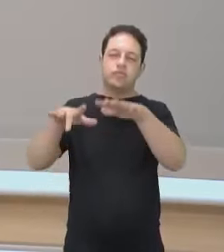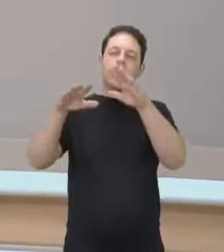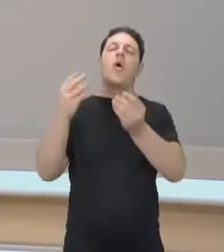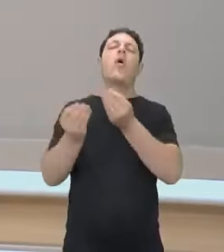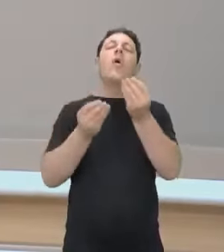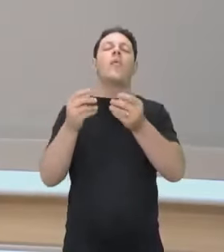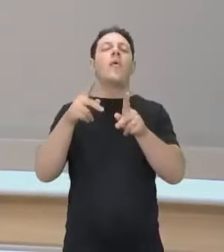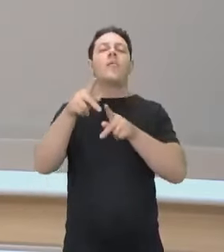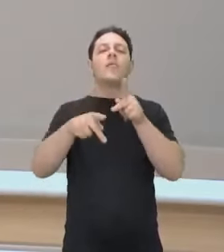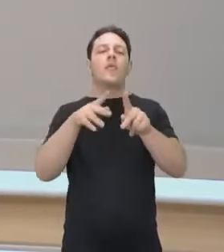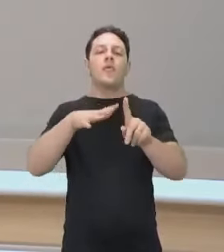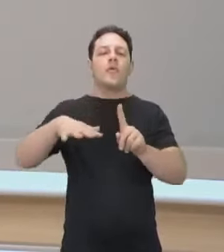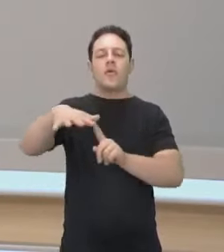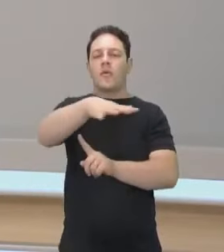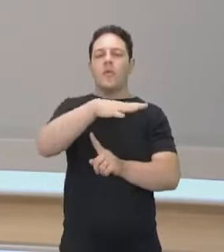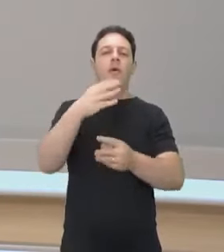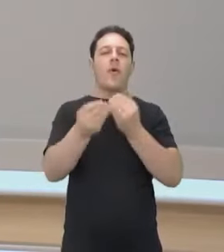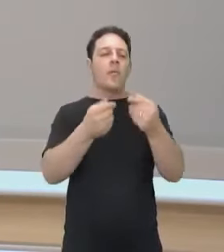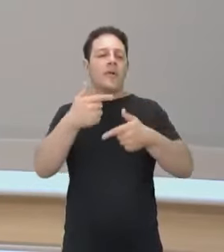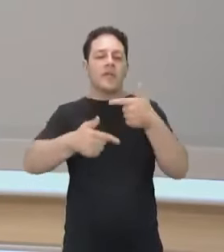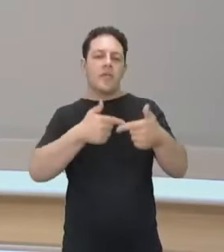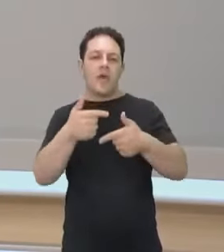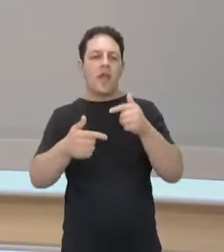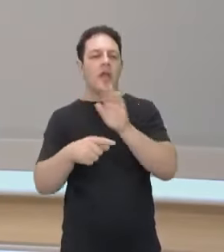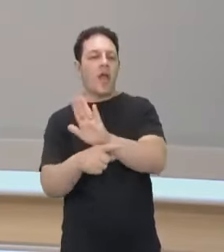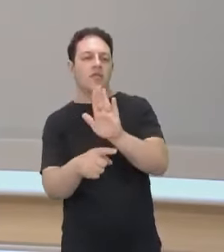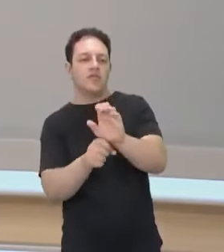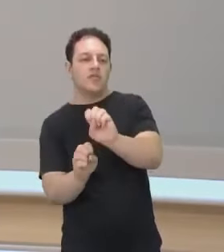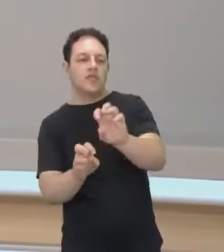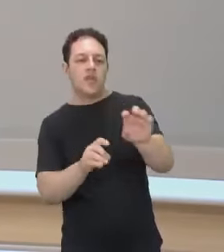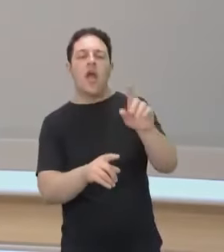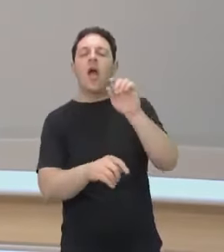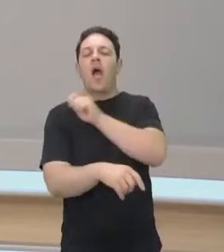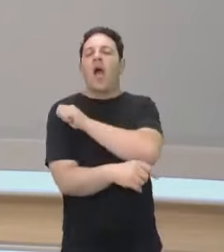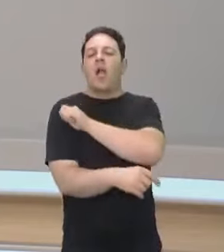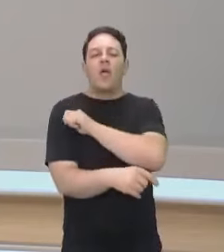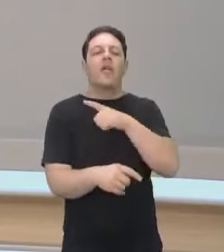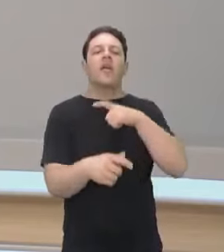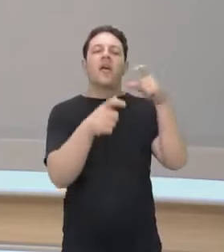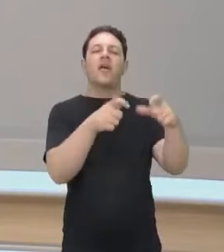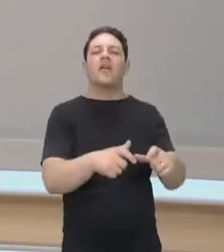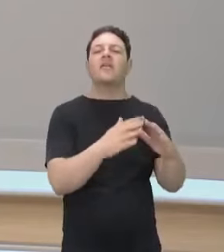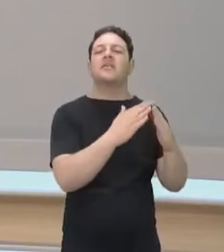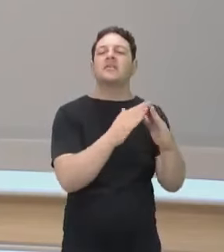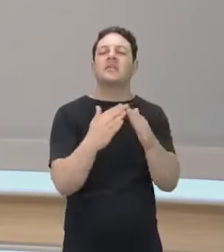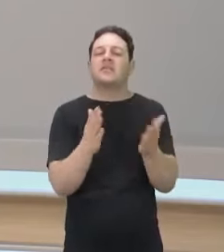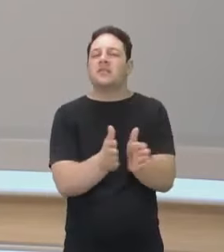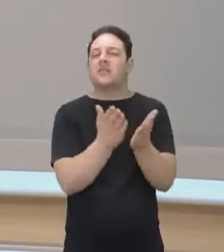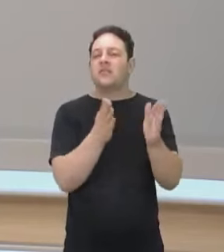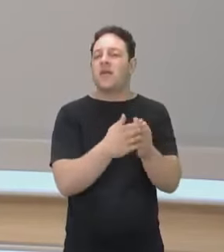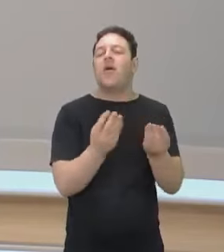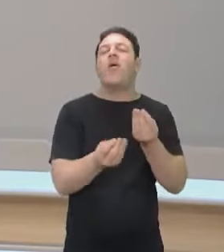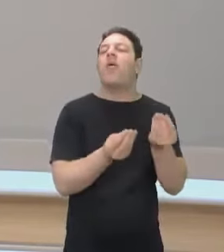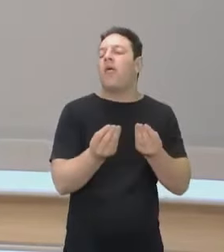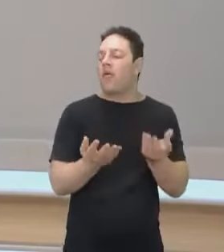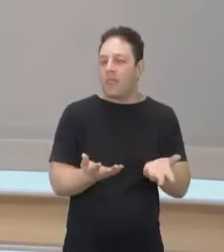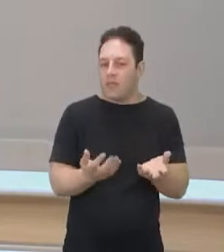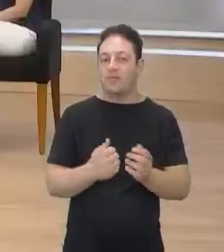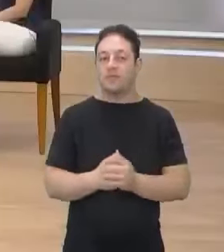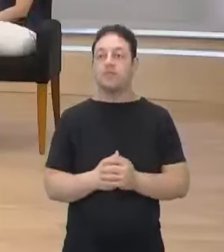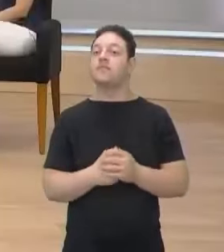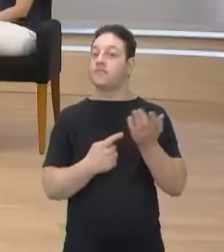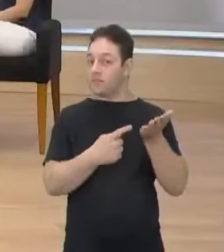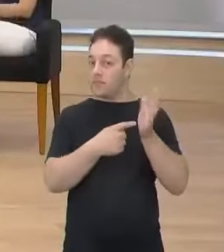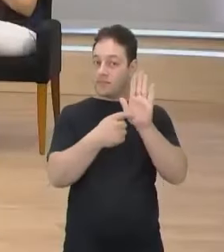políticas públicas para serem trabalhadas com nossos alunos que vivem em comunidades? Então, a gente trouxe aqui a ideia, né, de um plano